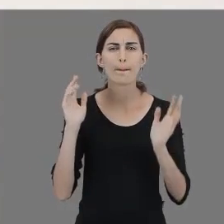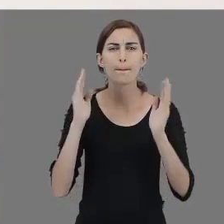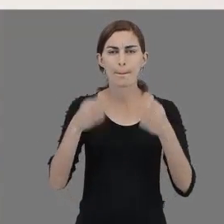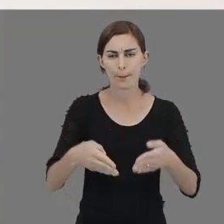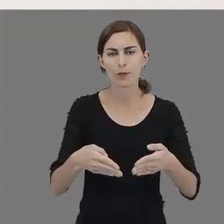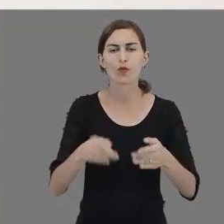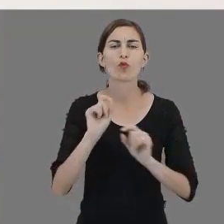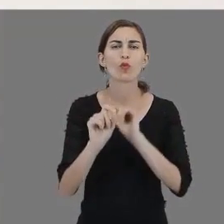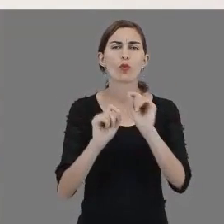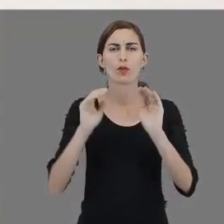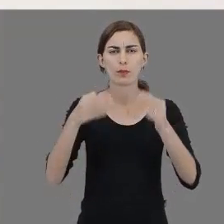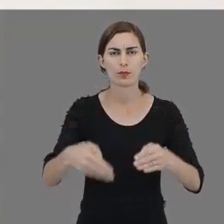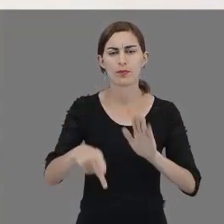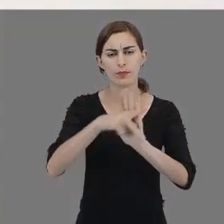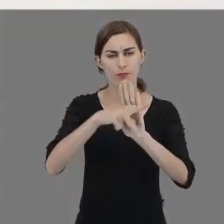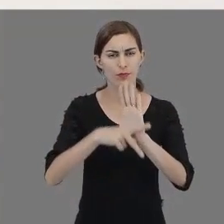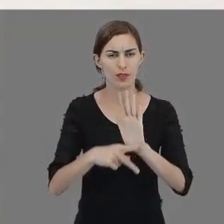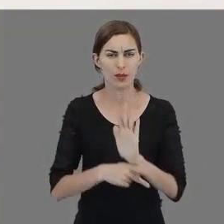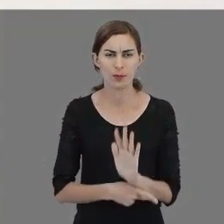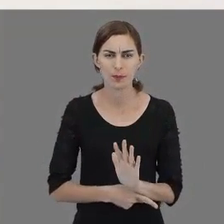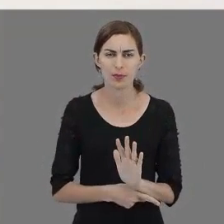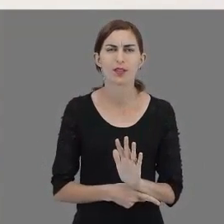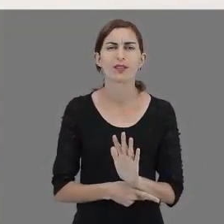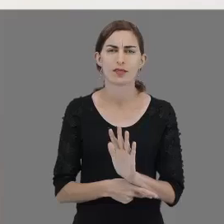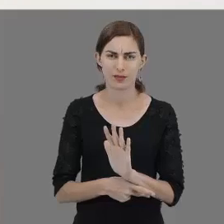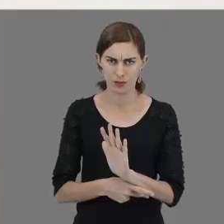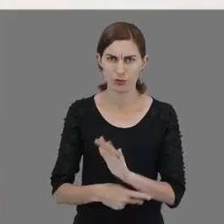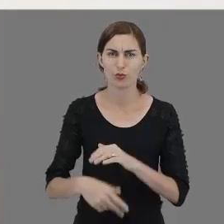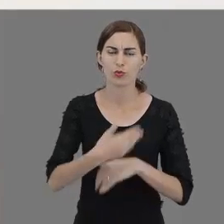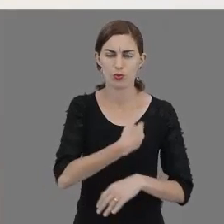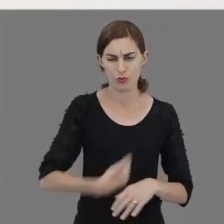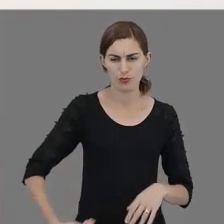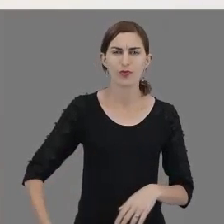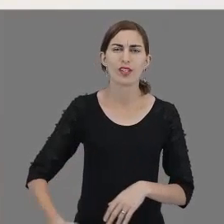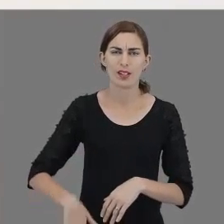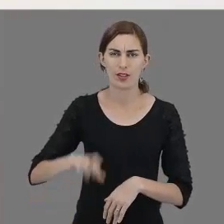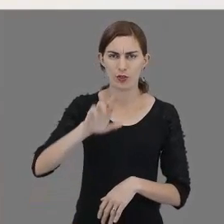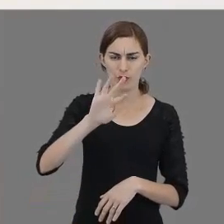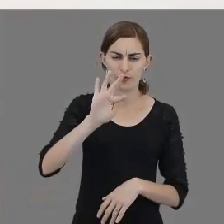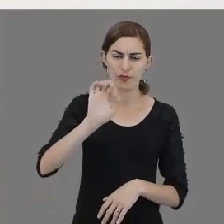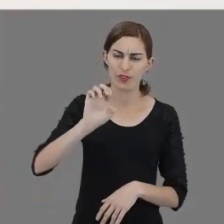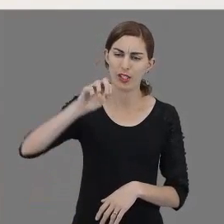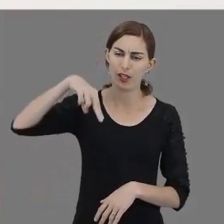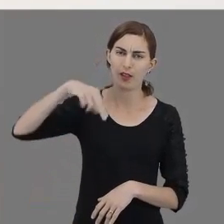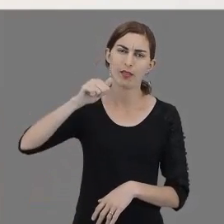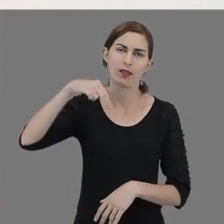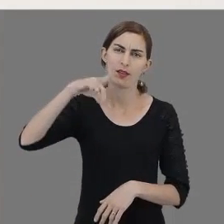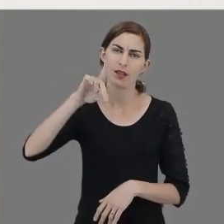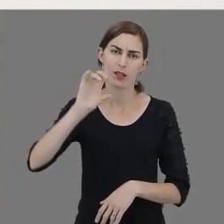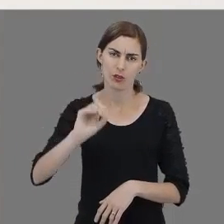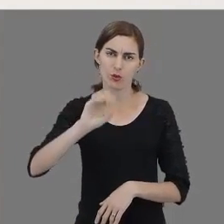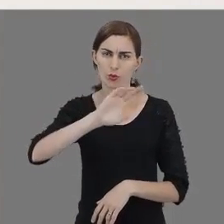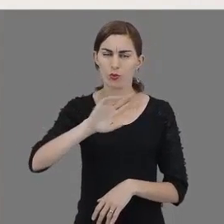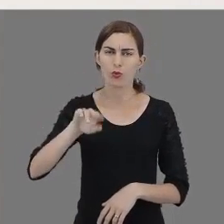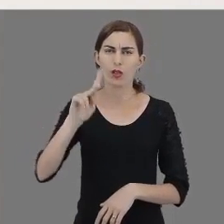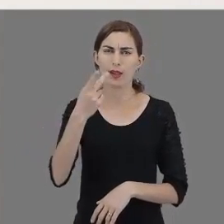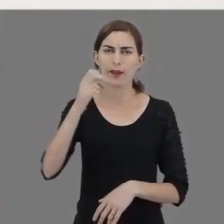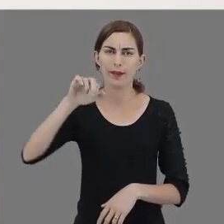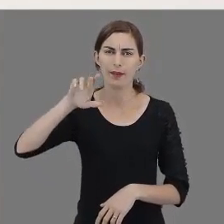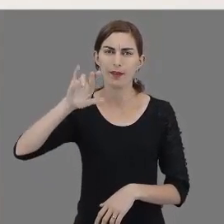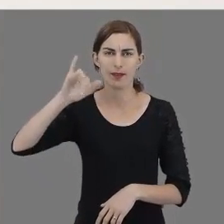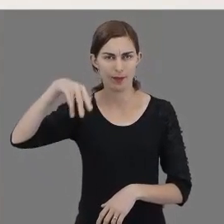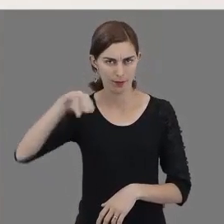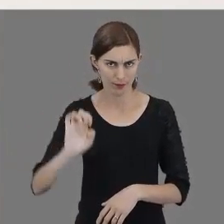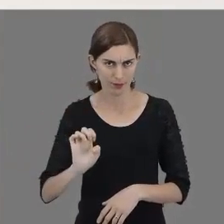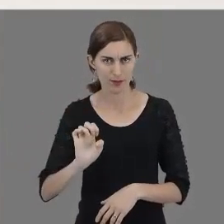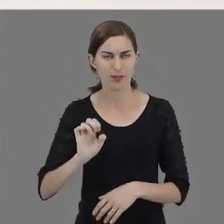marco o Plano Diretor de Reforma e Aparelho do Estado, no governo de Fernando Henrique Cardoso. E agora a gente vai ver um pouco mais